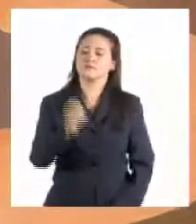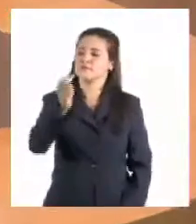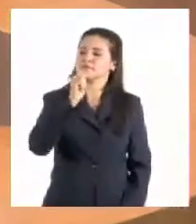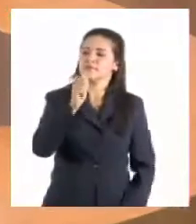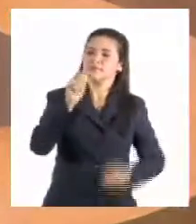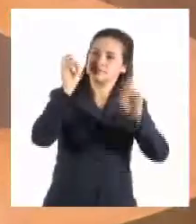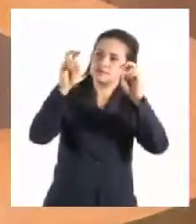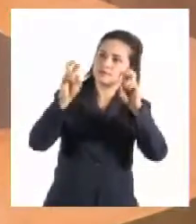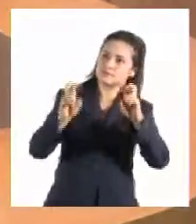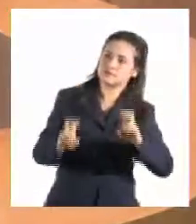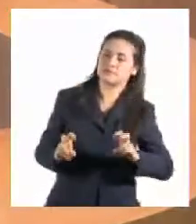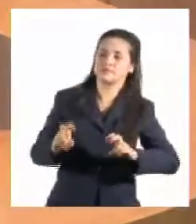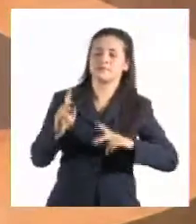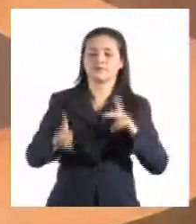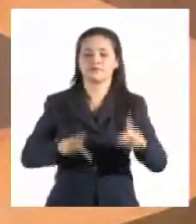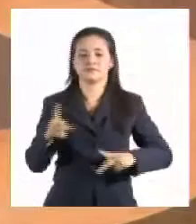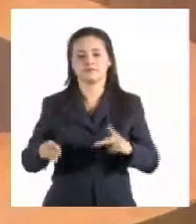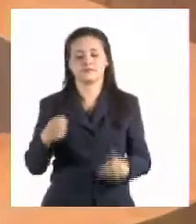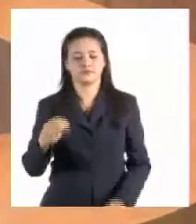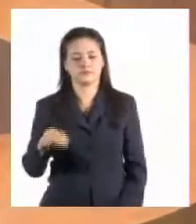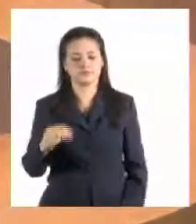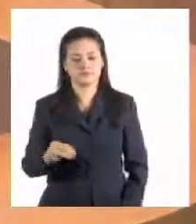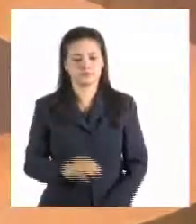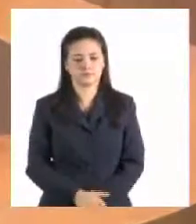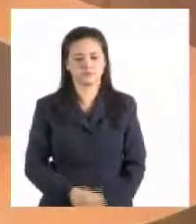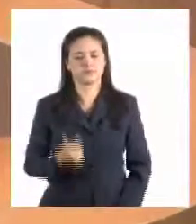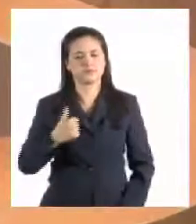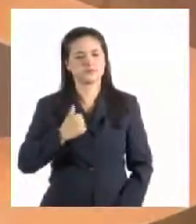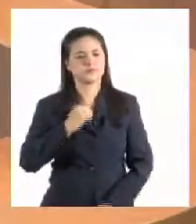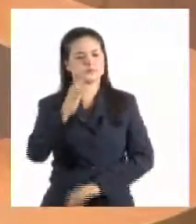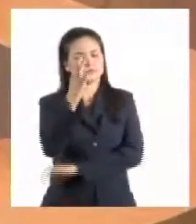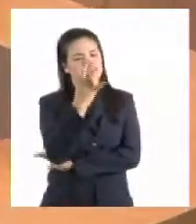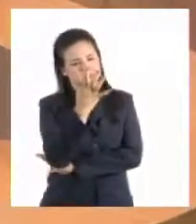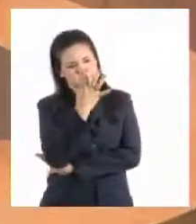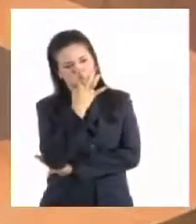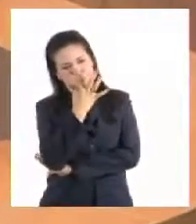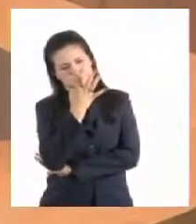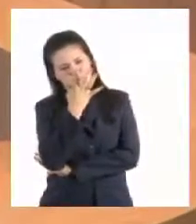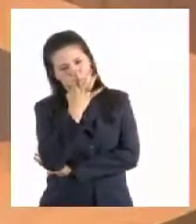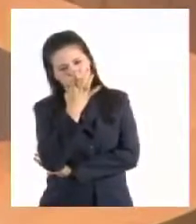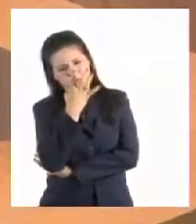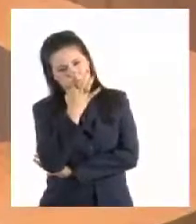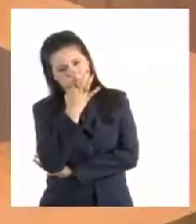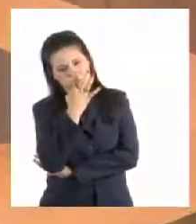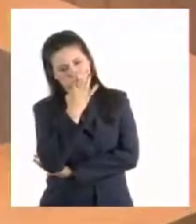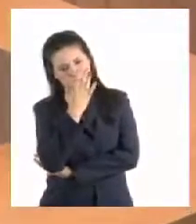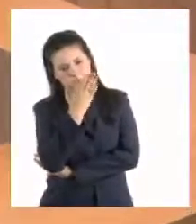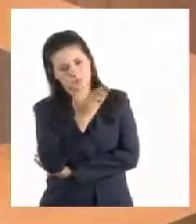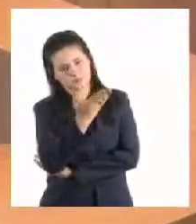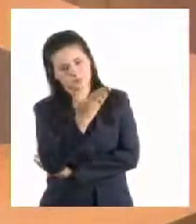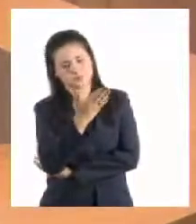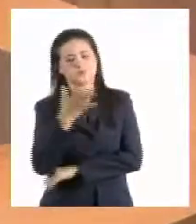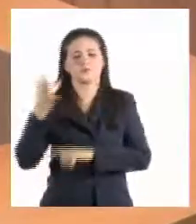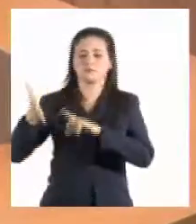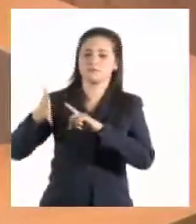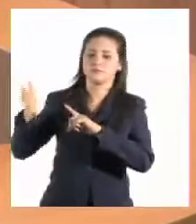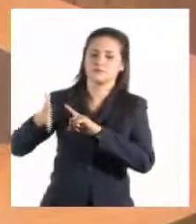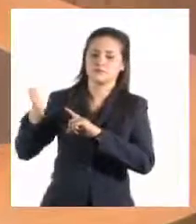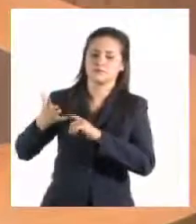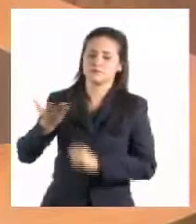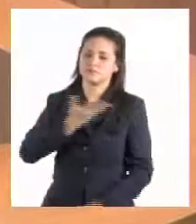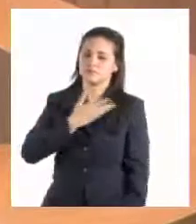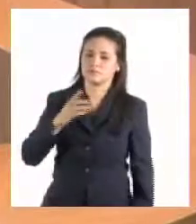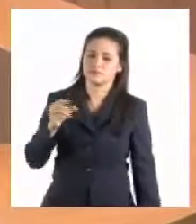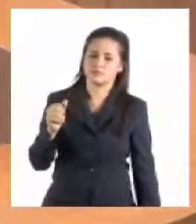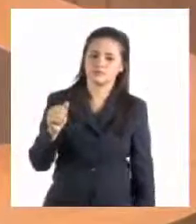imprensa, povo do Maranhão. Eu escutei atentamente aqui o pronunciamento do nobre colega deputado Adriano, do qual